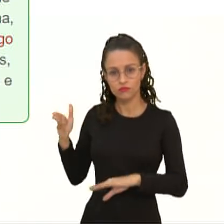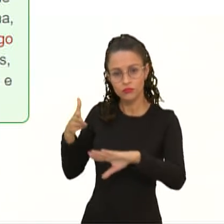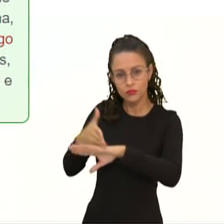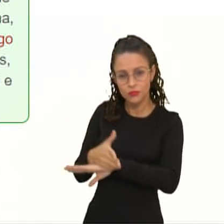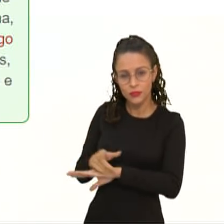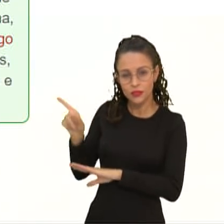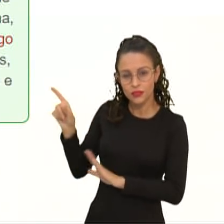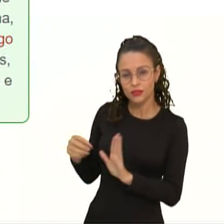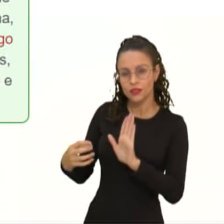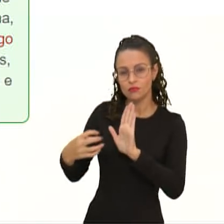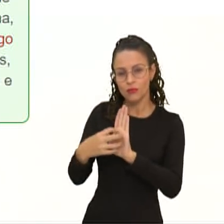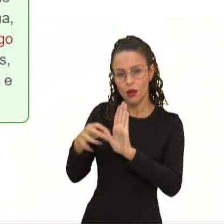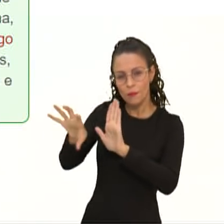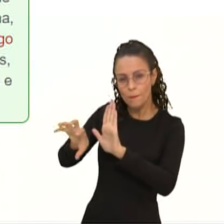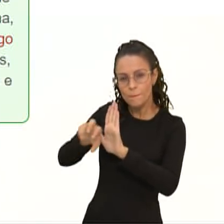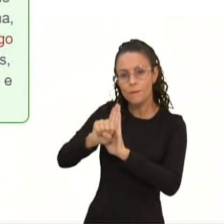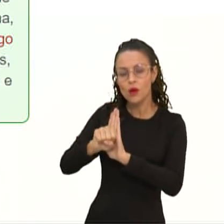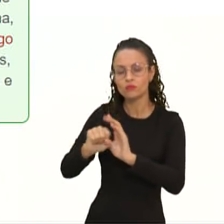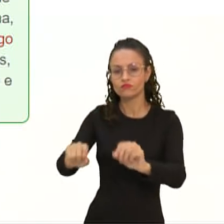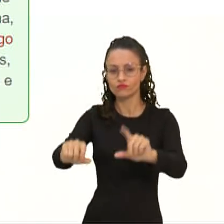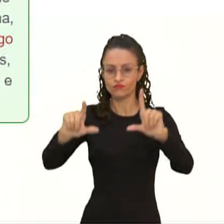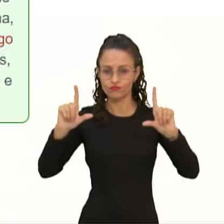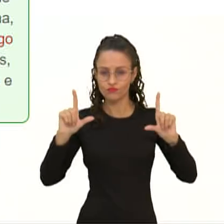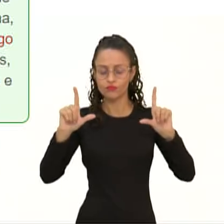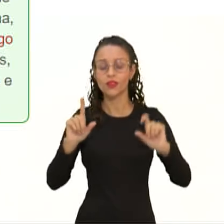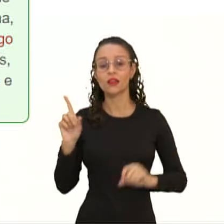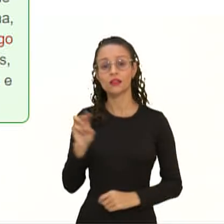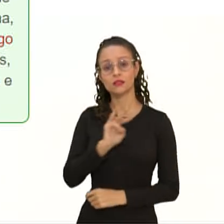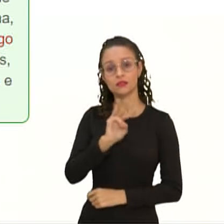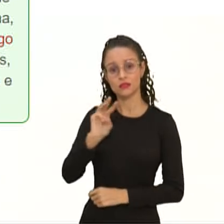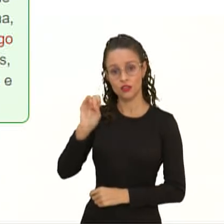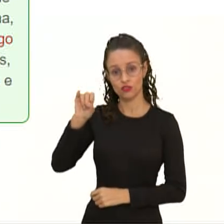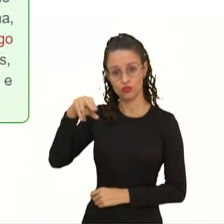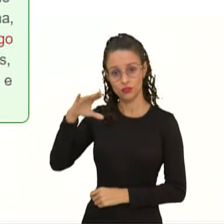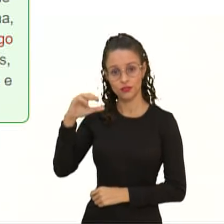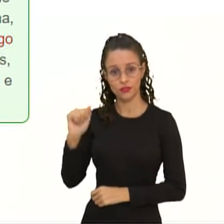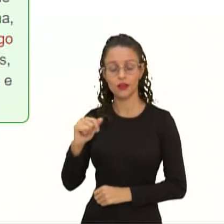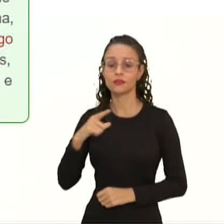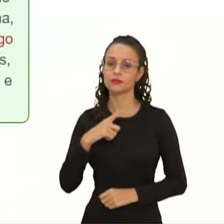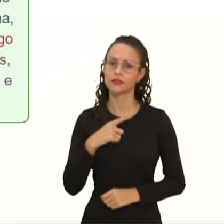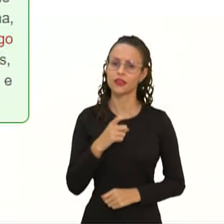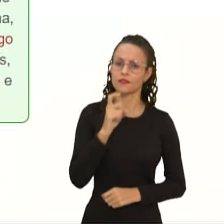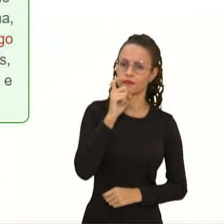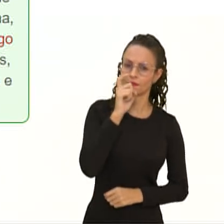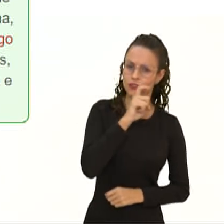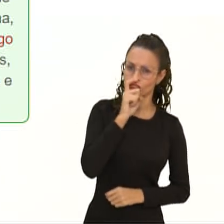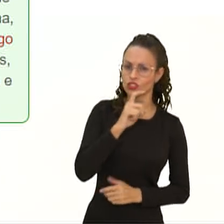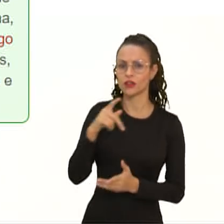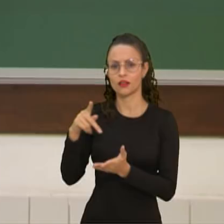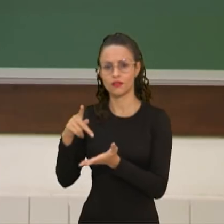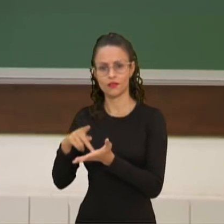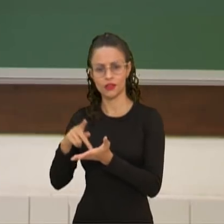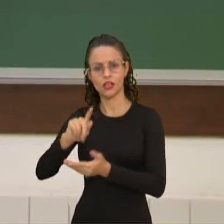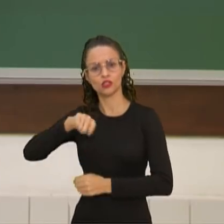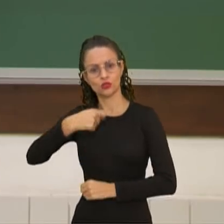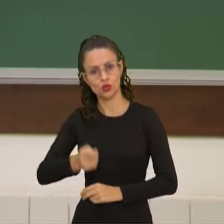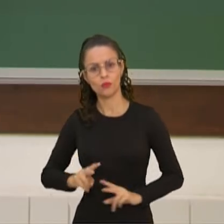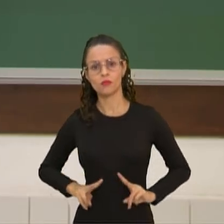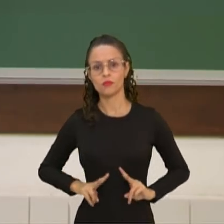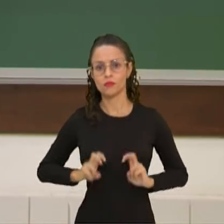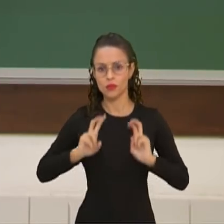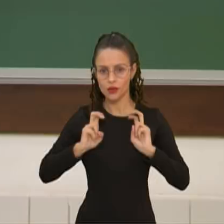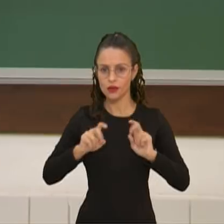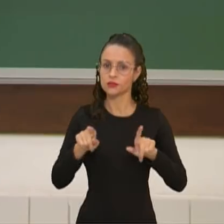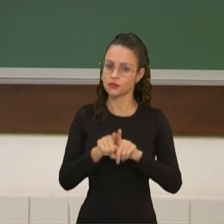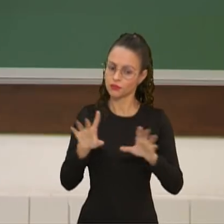página. Lá no site do INCA, tá? Nós temos diversas verdades e mitos sobre a questão do câncer e